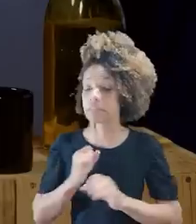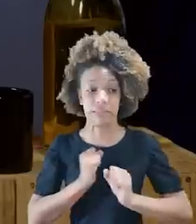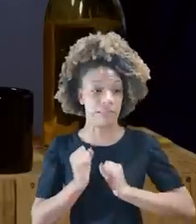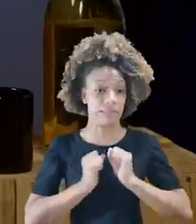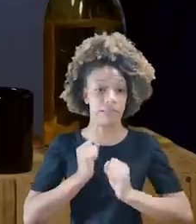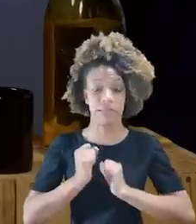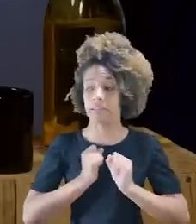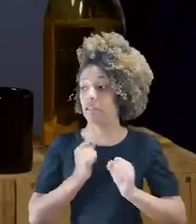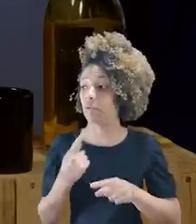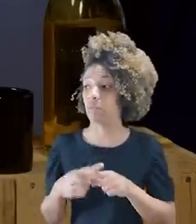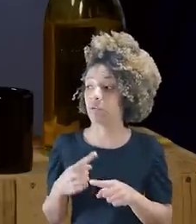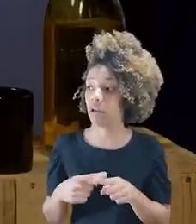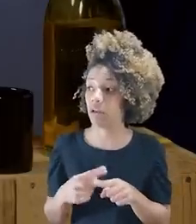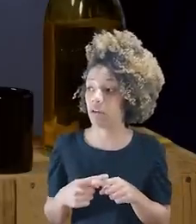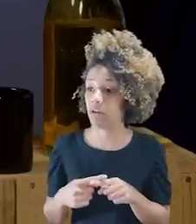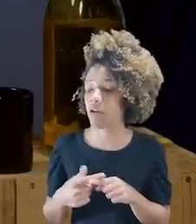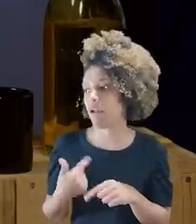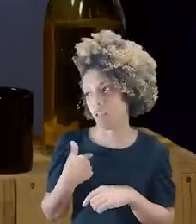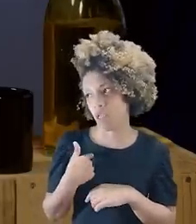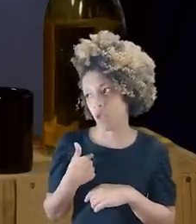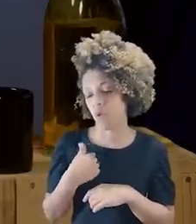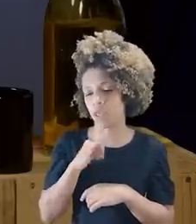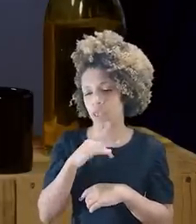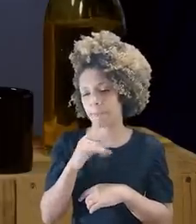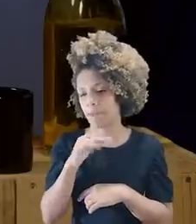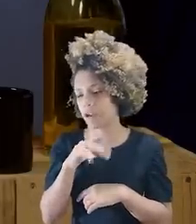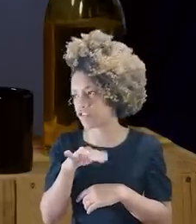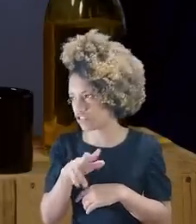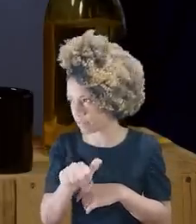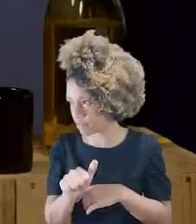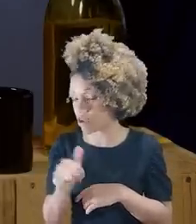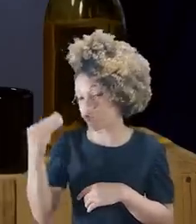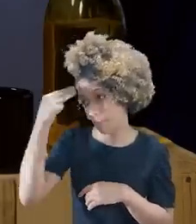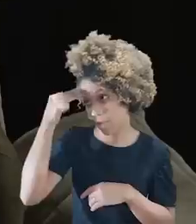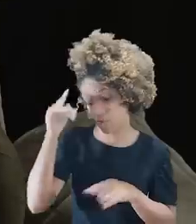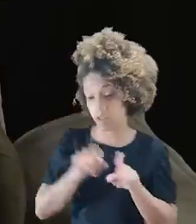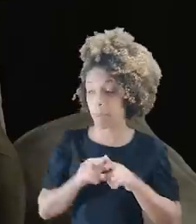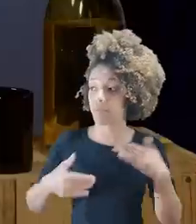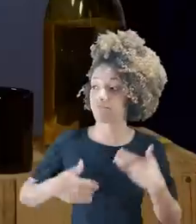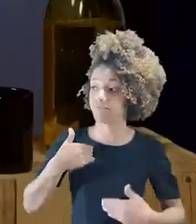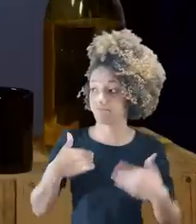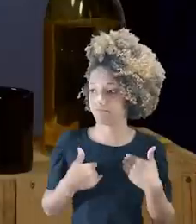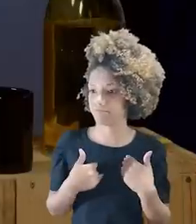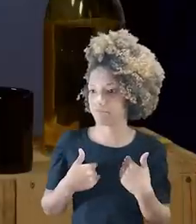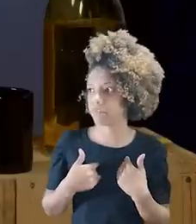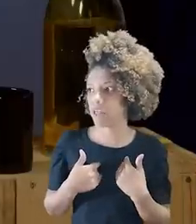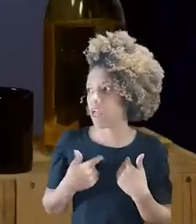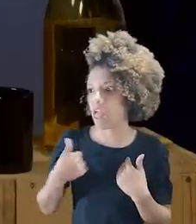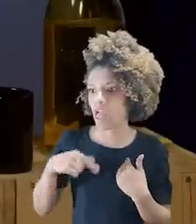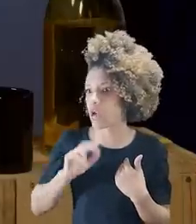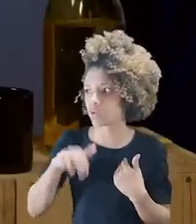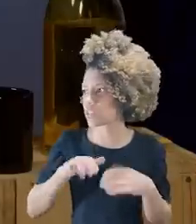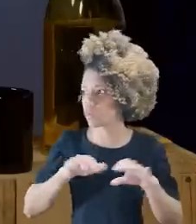porque eh eu sou hiperativa de mente e de e físico Eu Não sento no